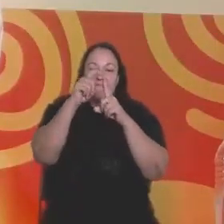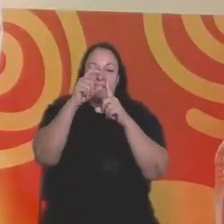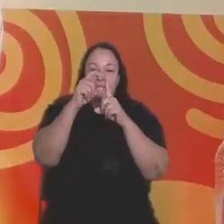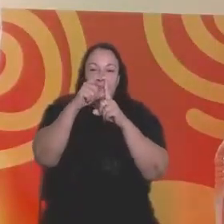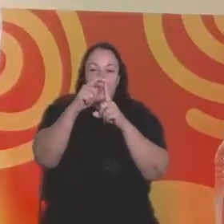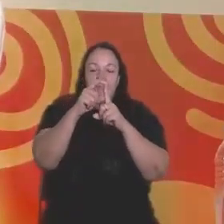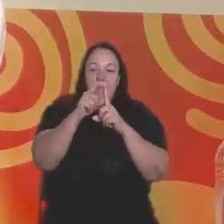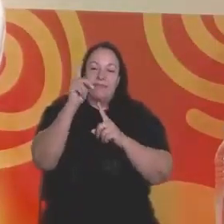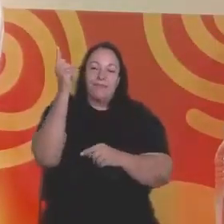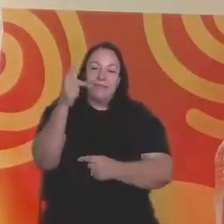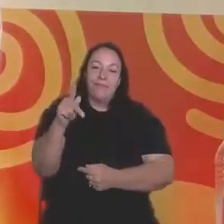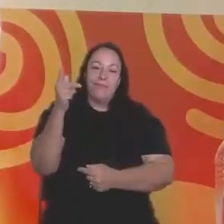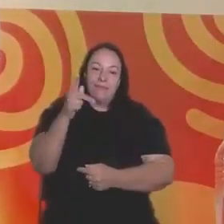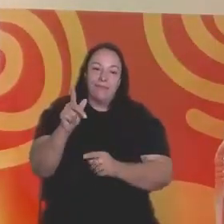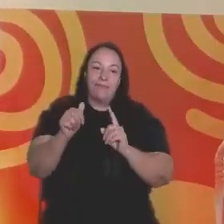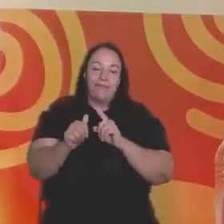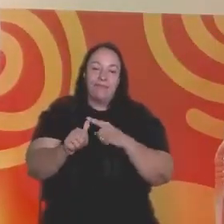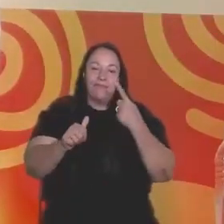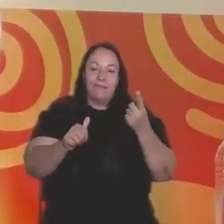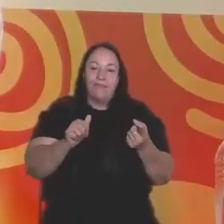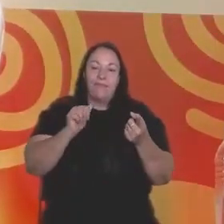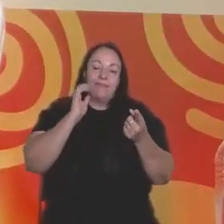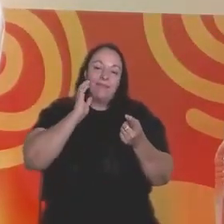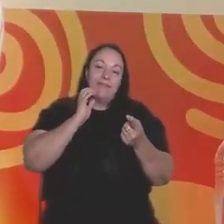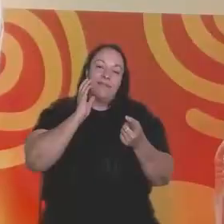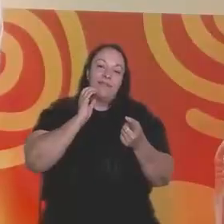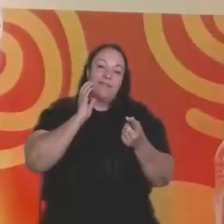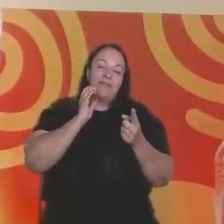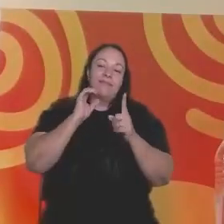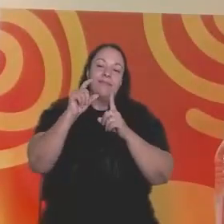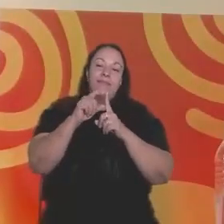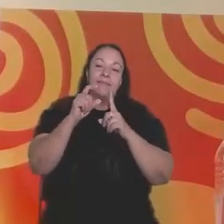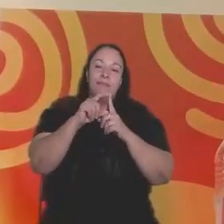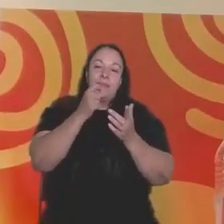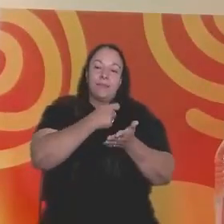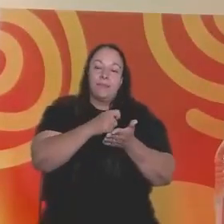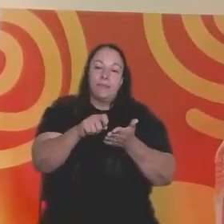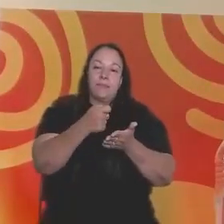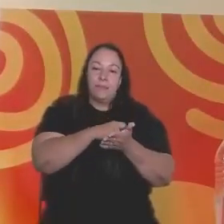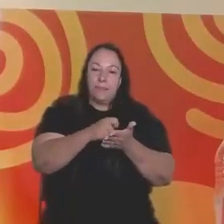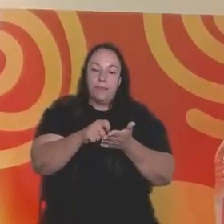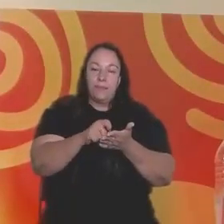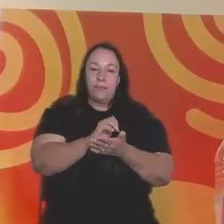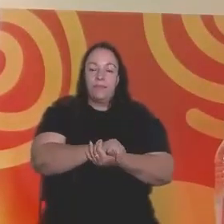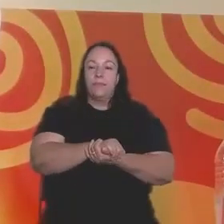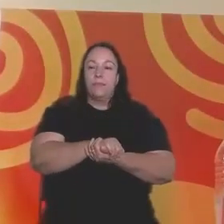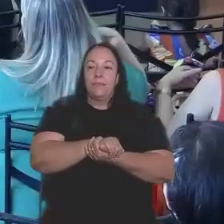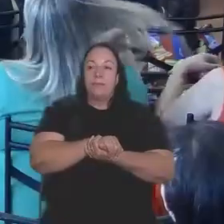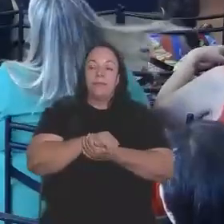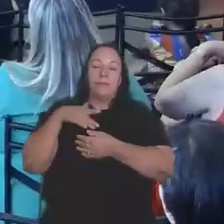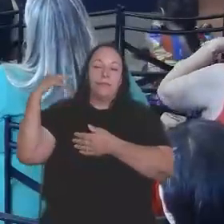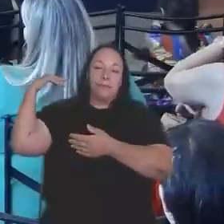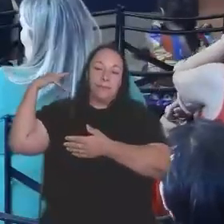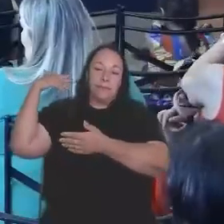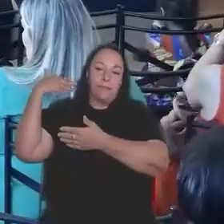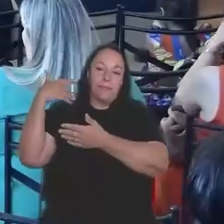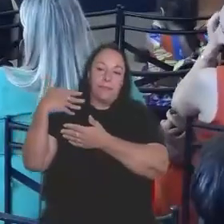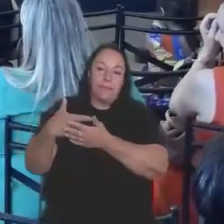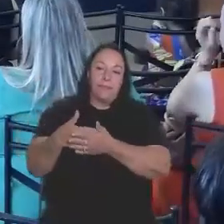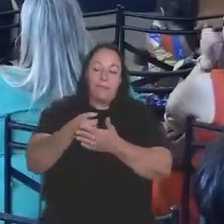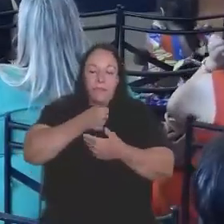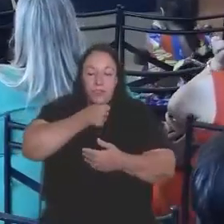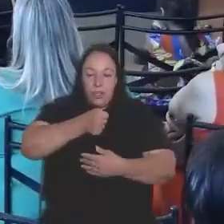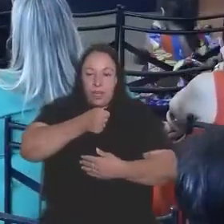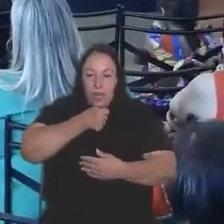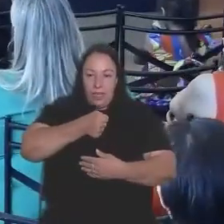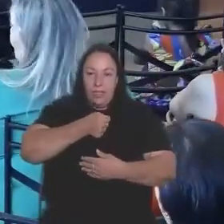aí. Mas e a sua primeira relação com a palavra escrita? Queria que você me contasse um pouquinho sobre essa trajetória que vem aí do